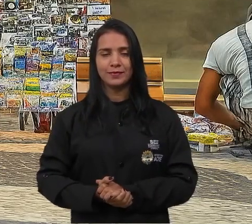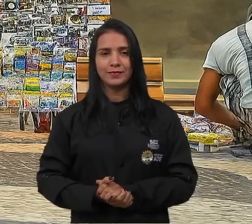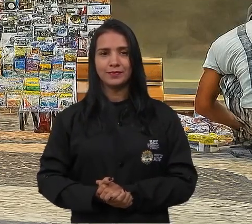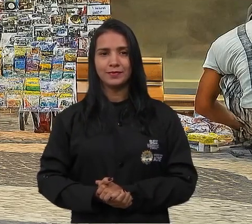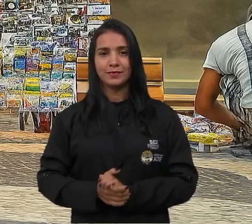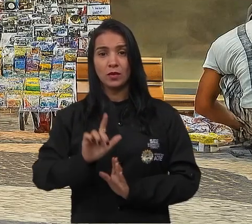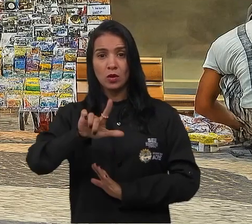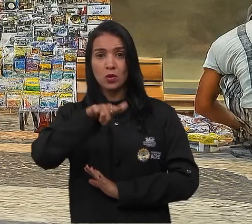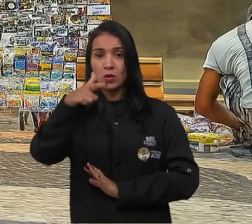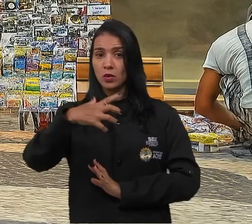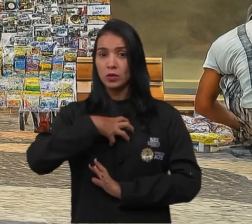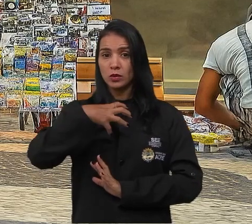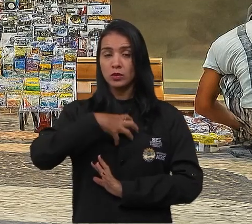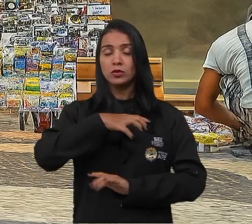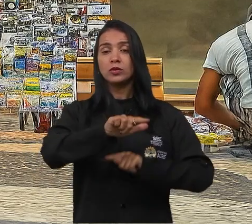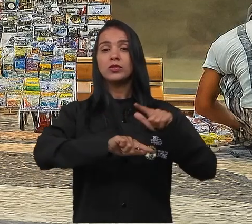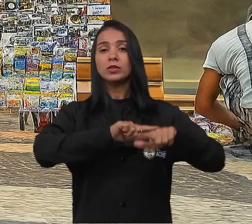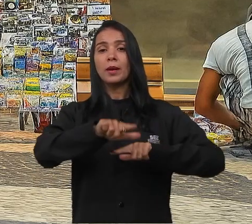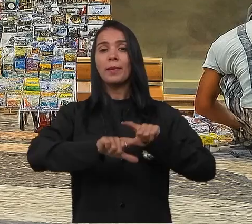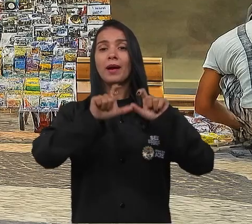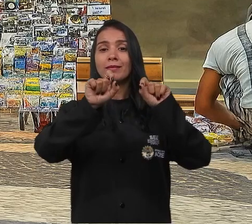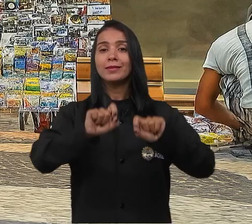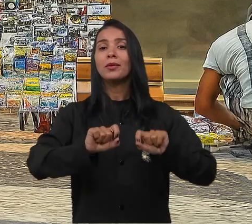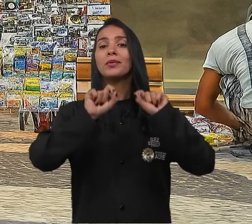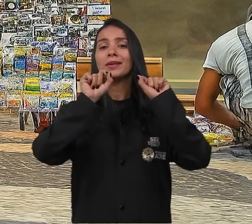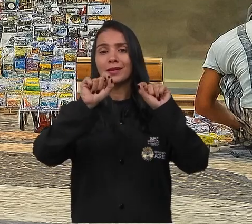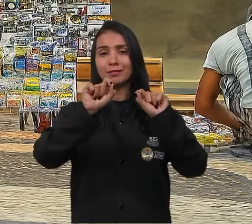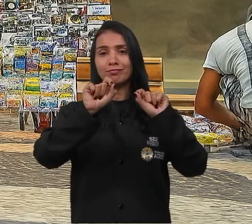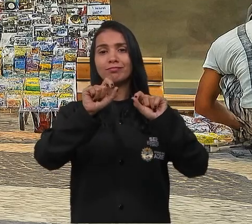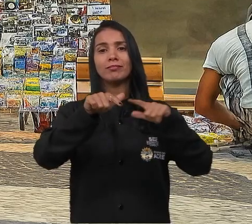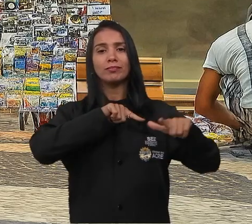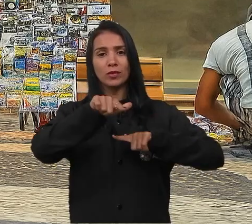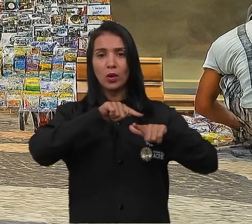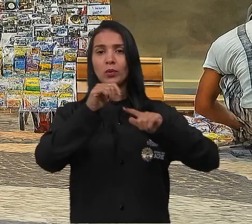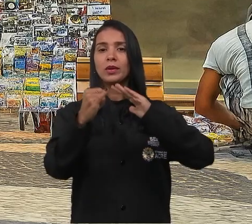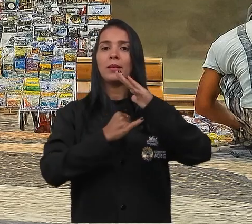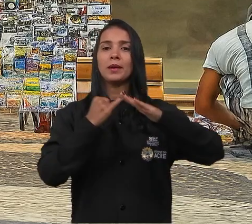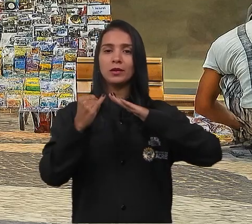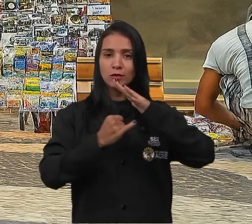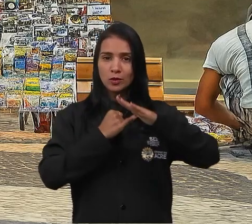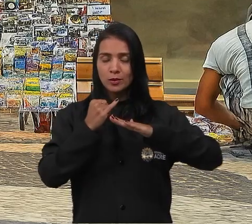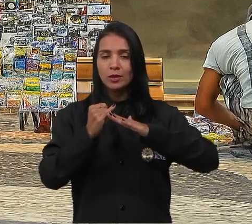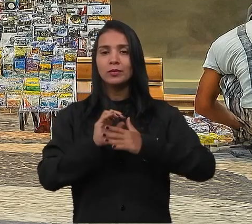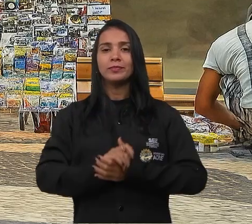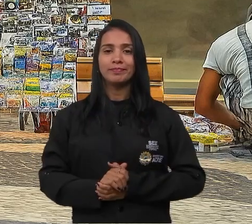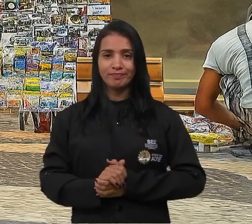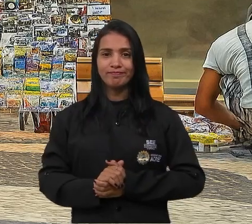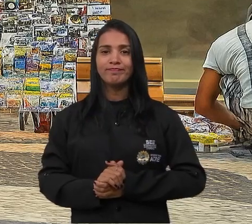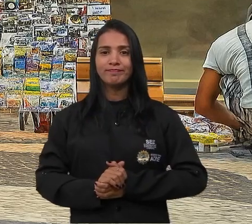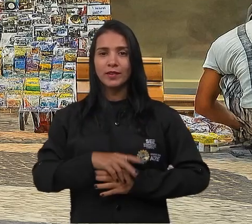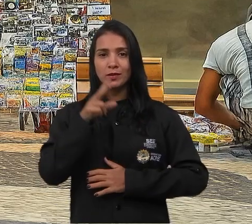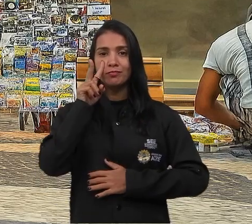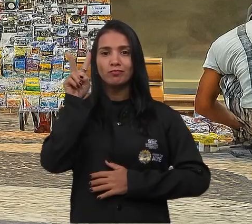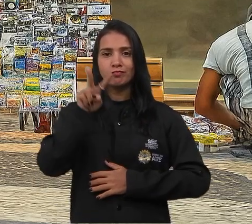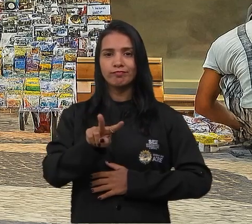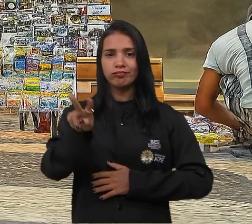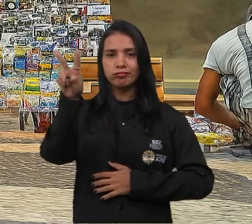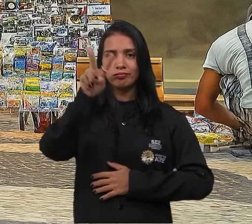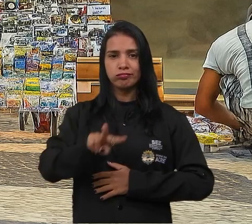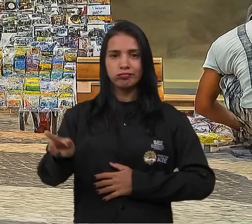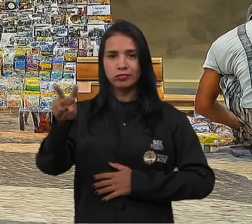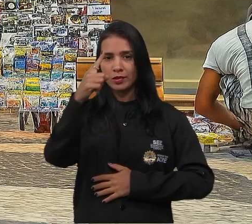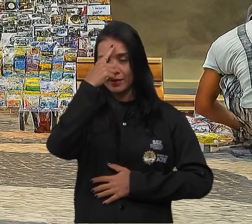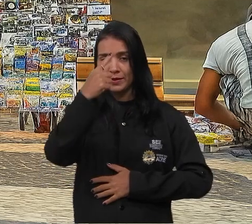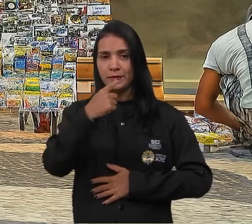de trabalho, que é qual? O trabalho informal. E nessa imagem nós podemos observar